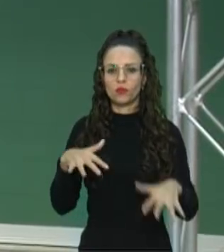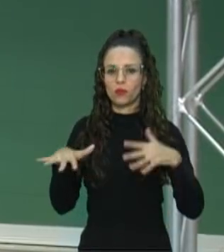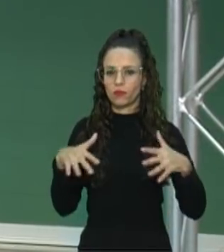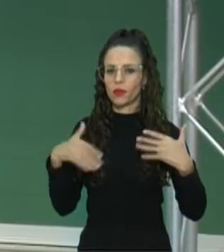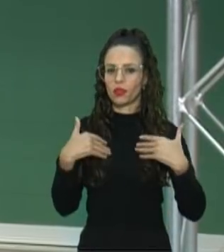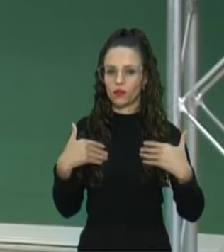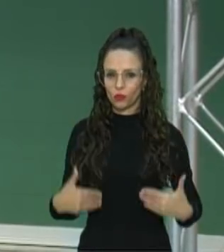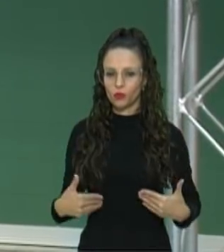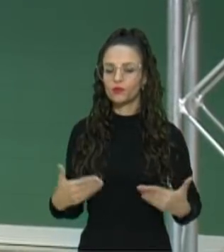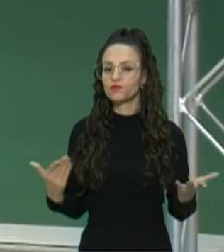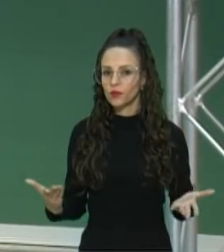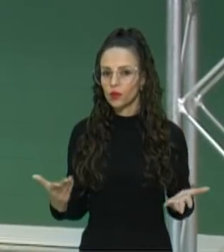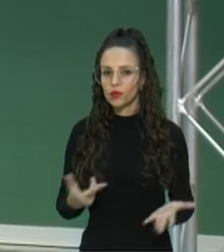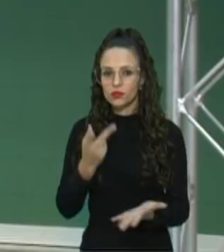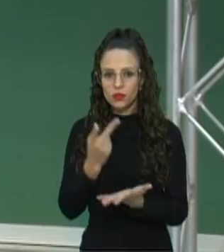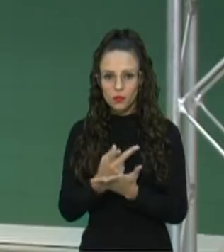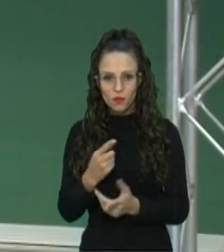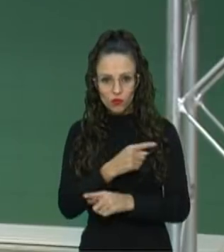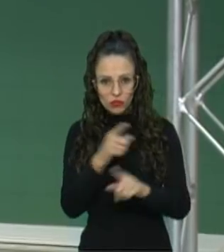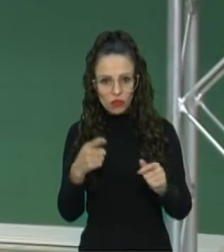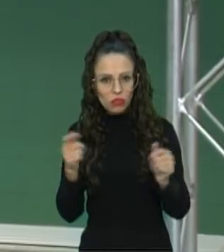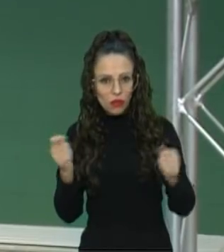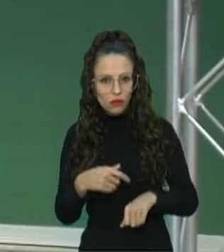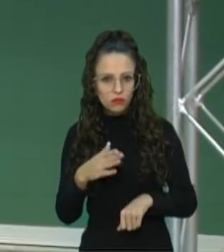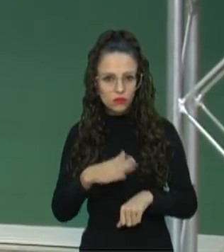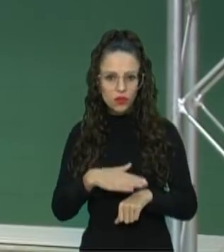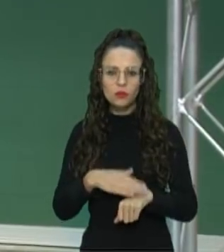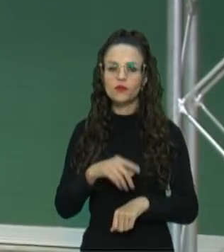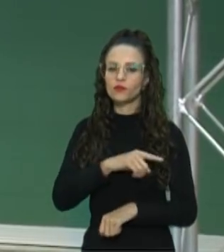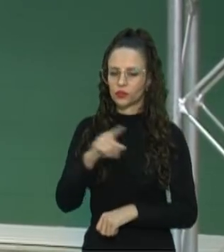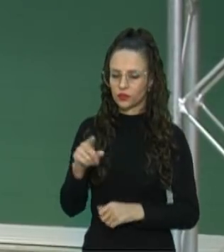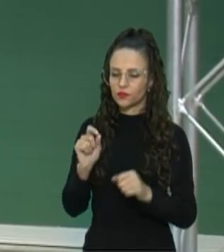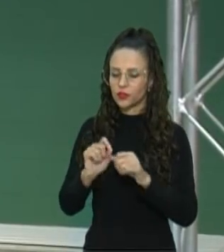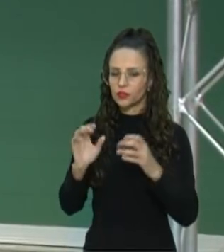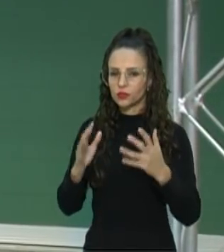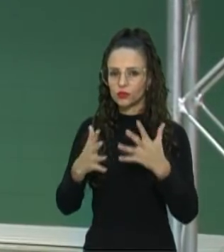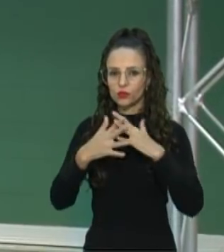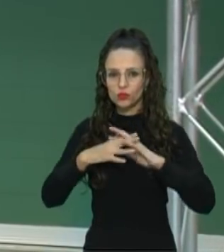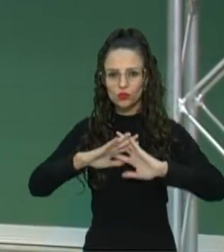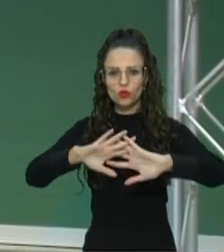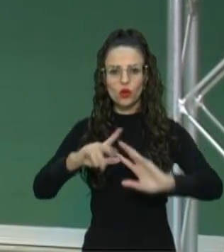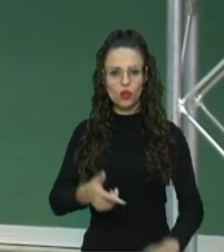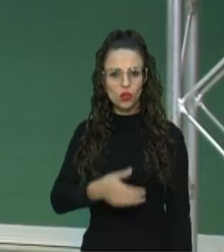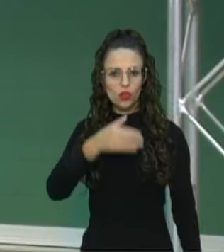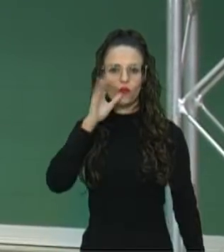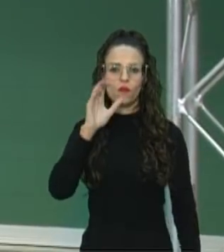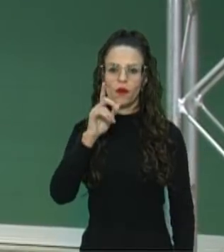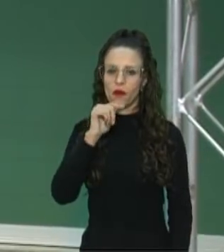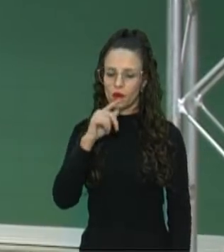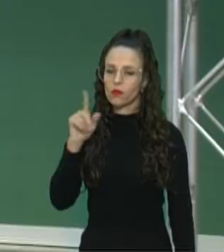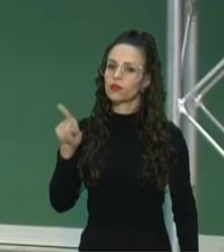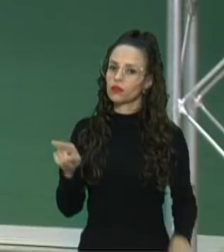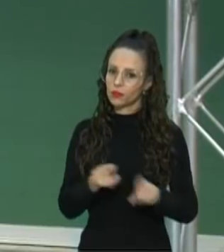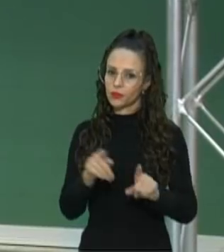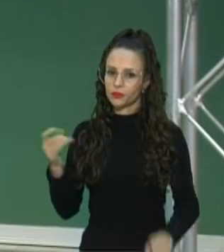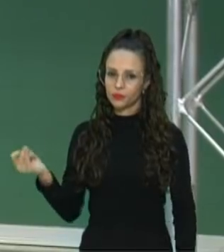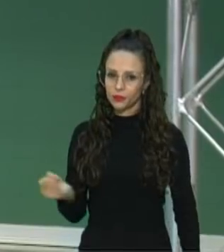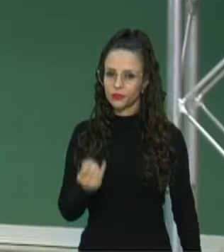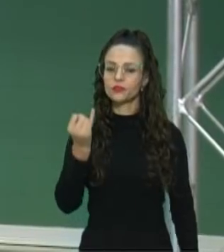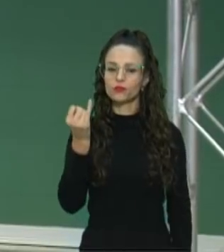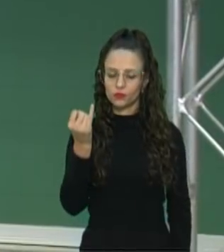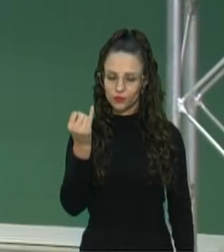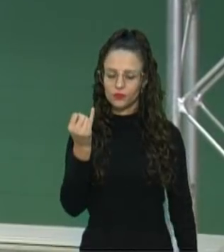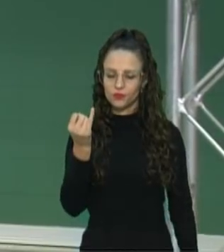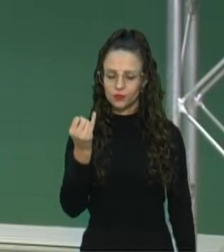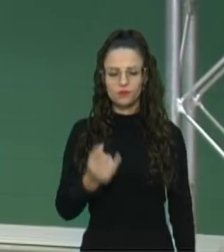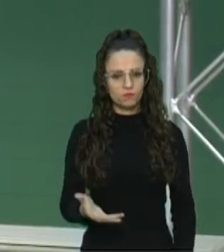que tiver uma oportunidade, tiver um tempinho lá, faz esses exercícios, traz água perto de você, mantenha-se hidratado também, é super importante.